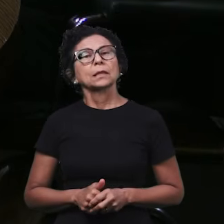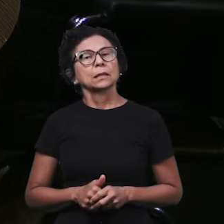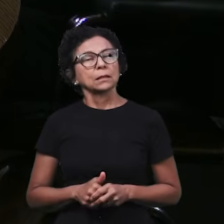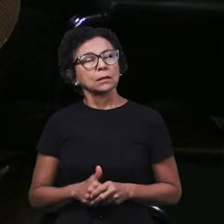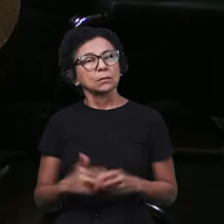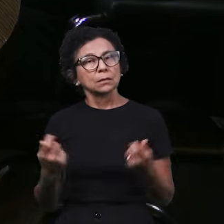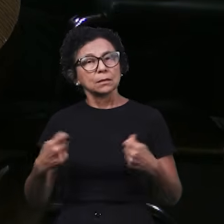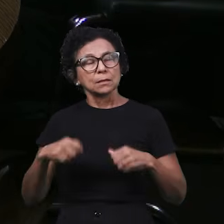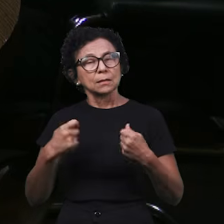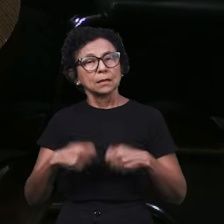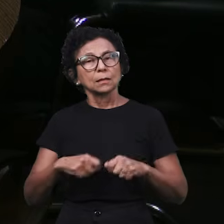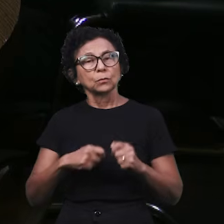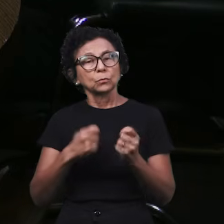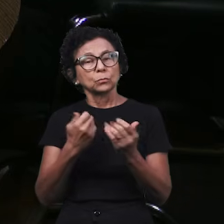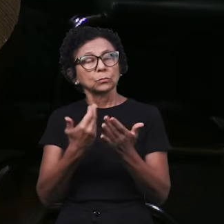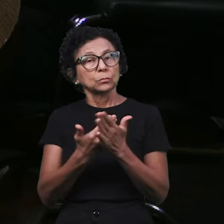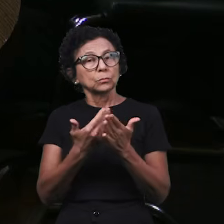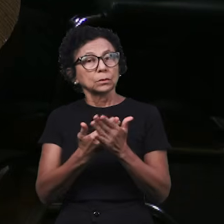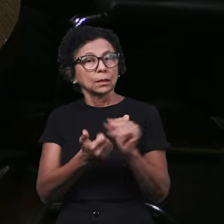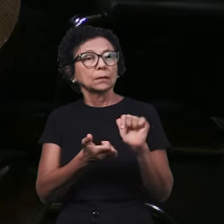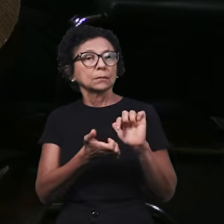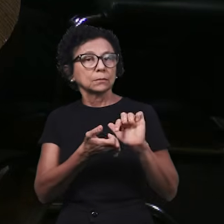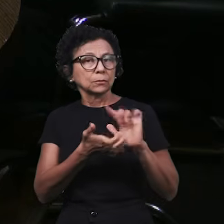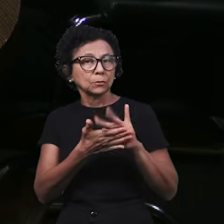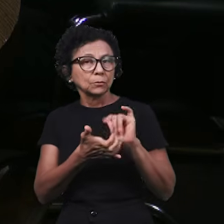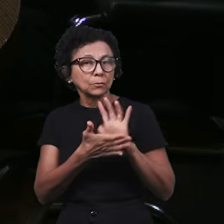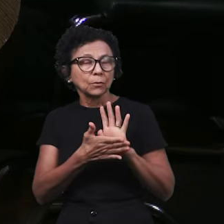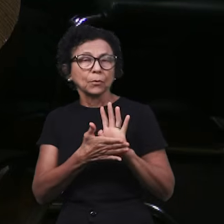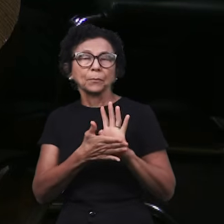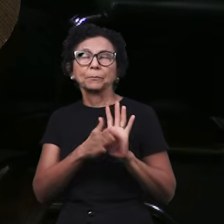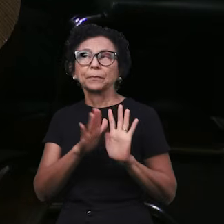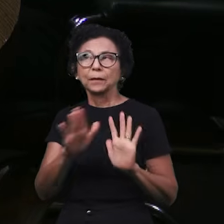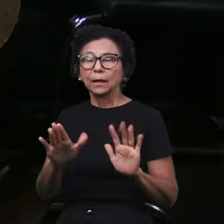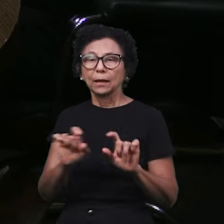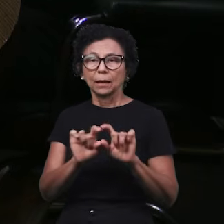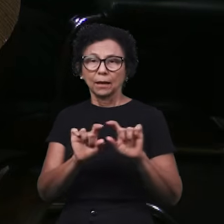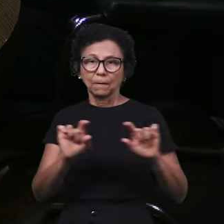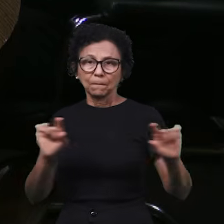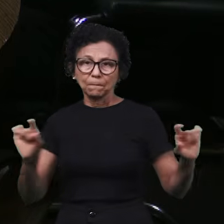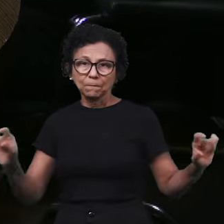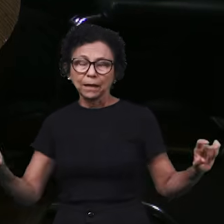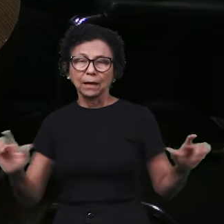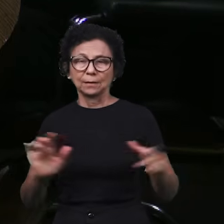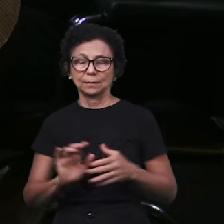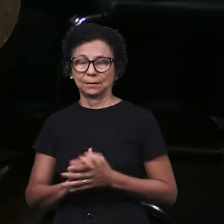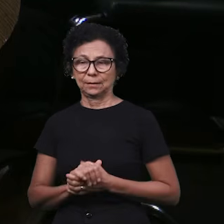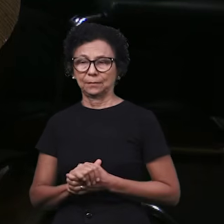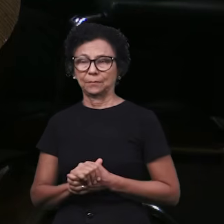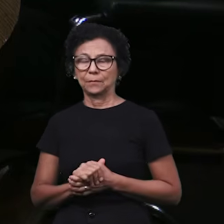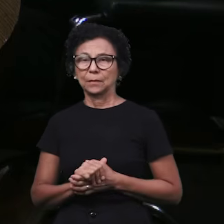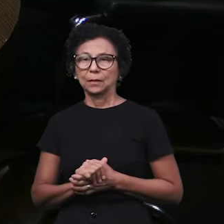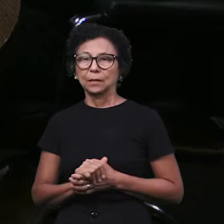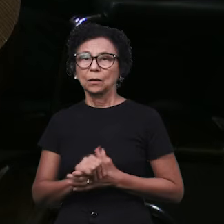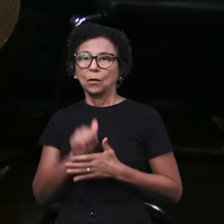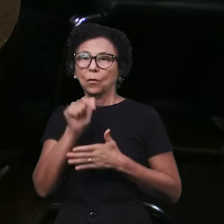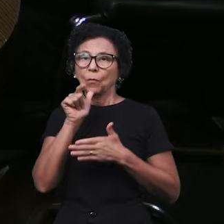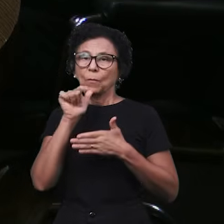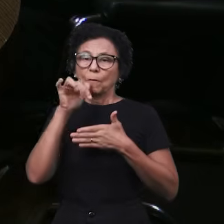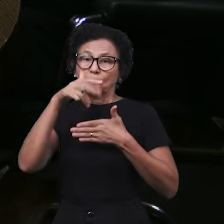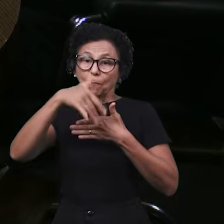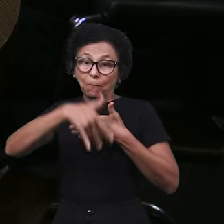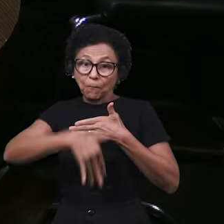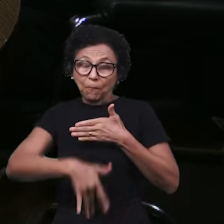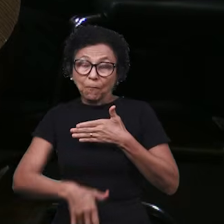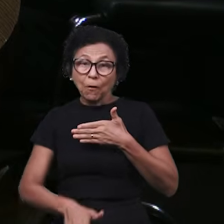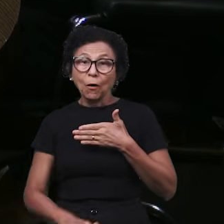estudar. E na hora que fala assim, vou guiar-te a uma rica fonte, não fala que é o Senhor Jesus,